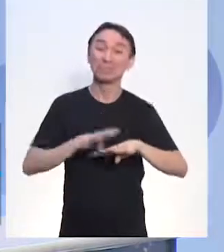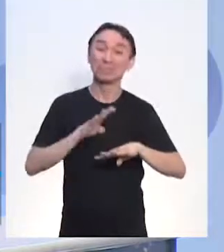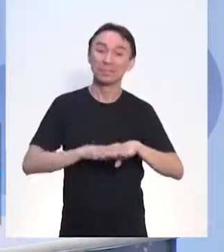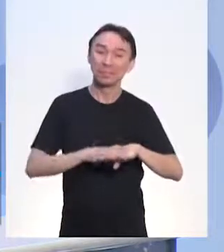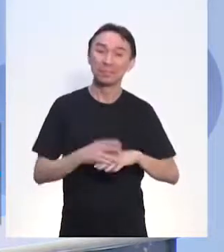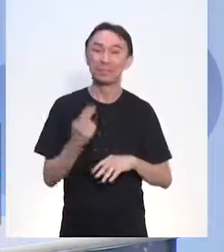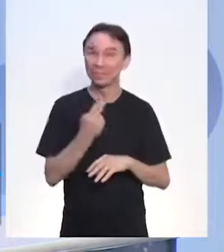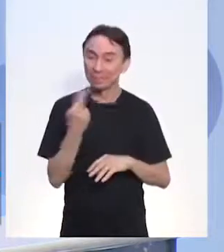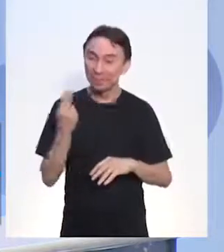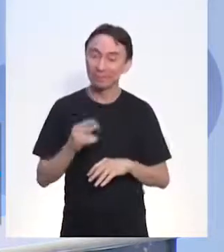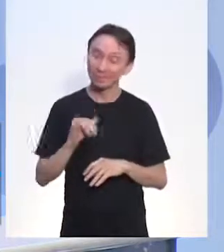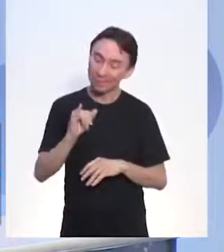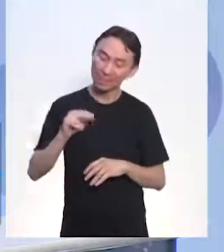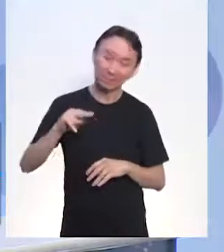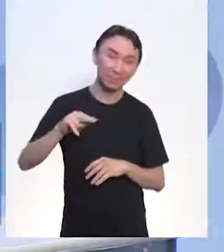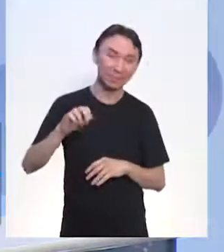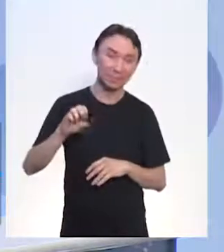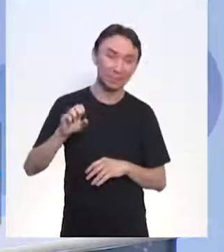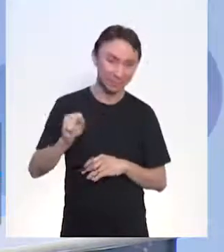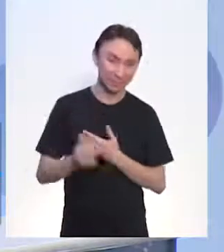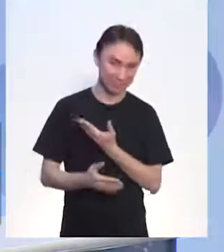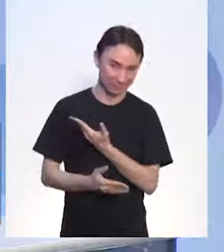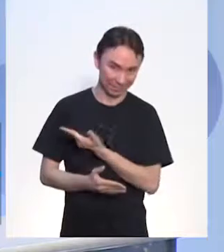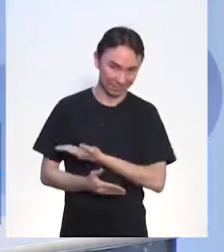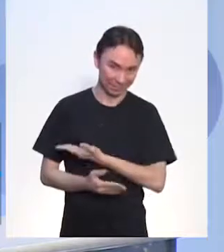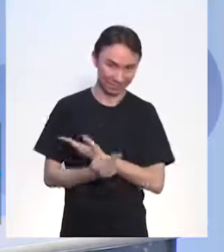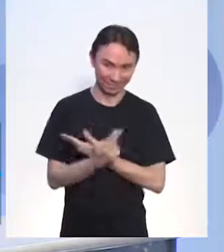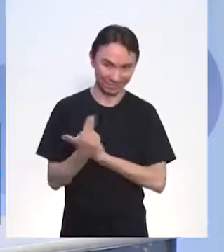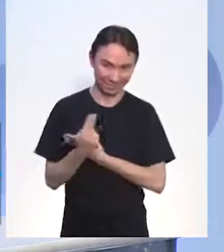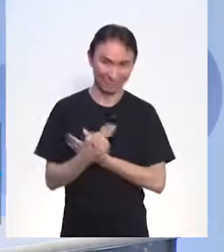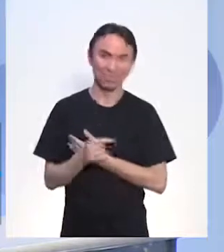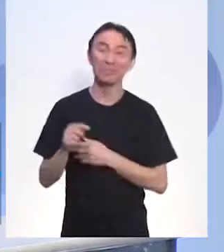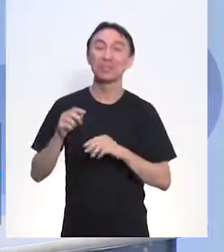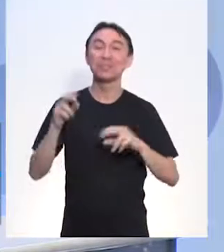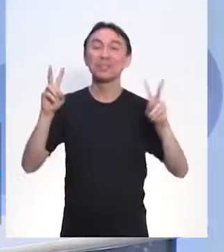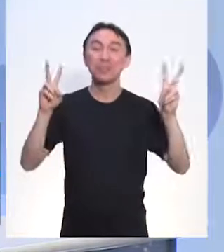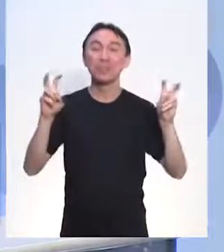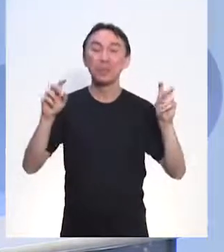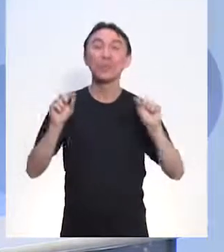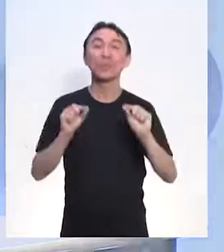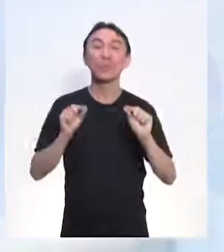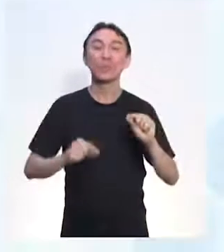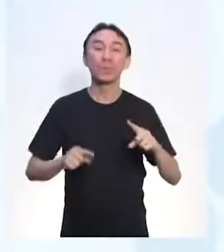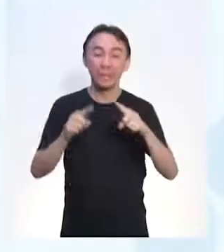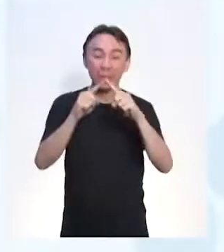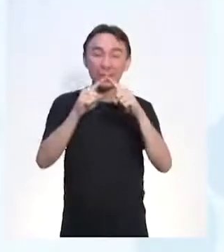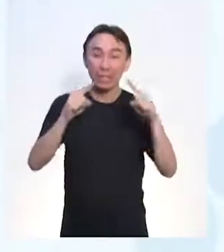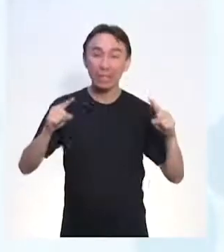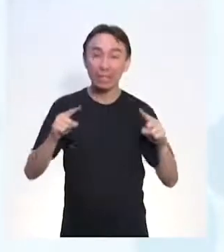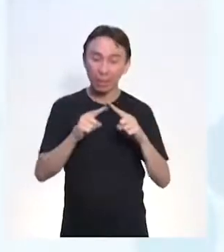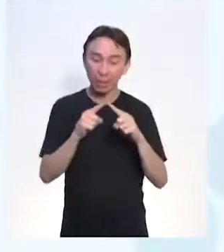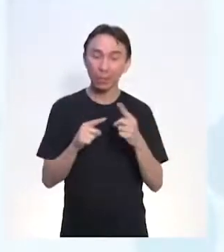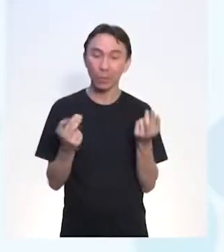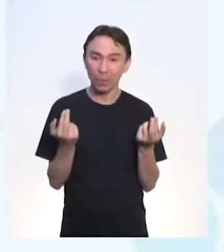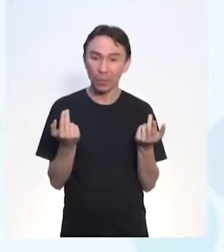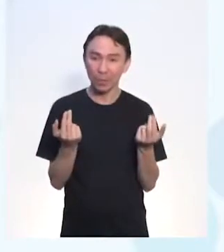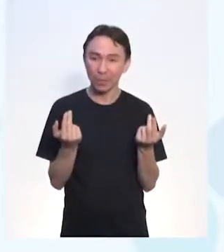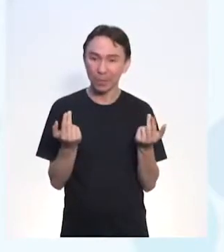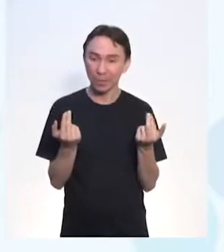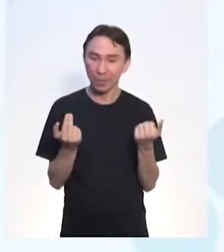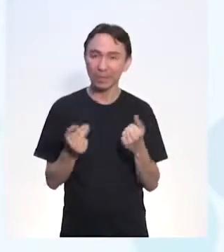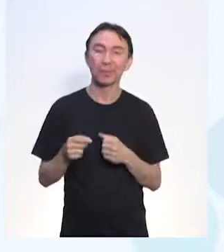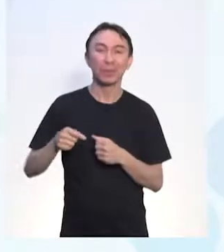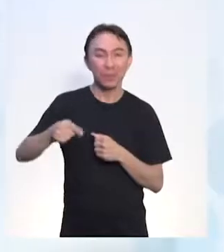a professora Inês e o tema da nossa aula de hoje é triângulos semelhantes. Vamos continuar